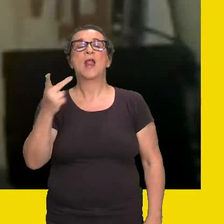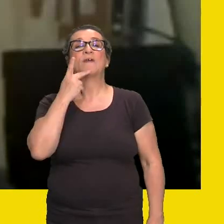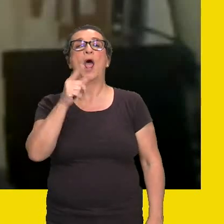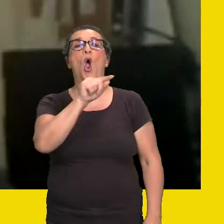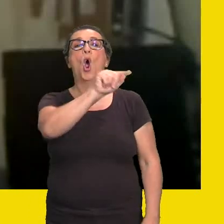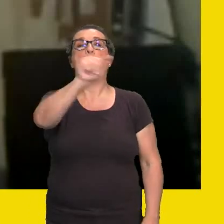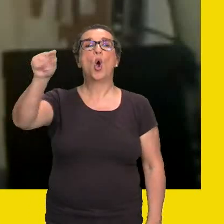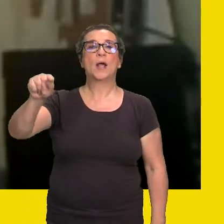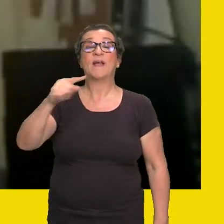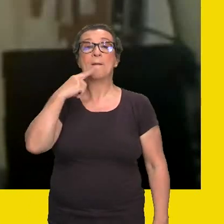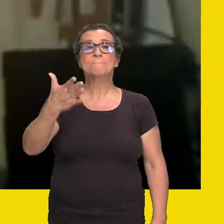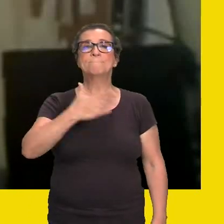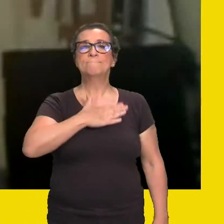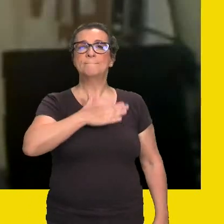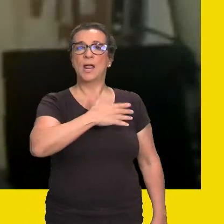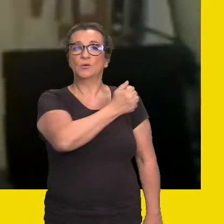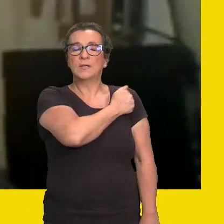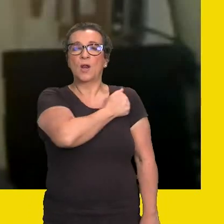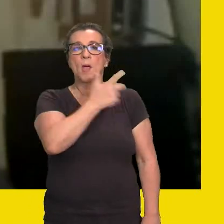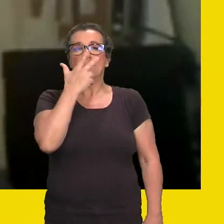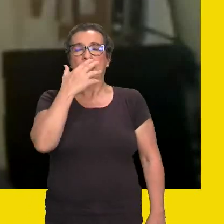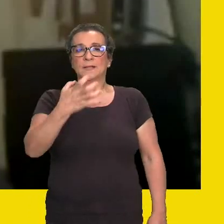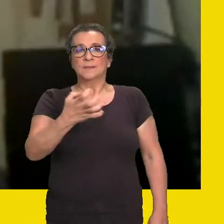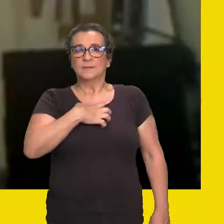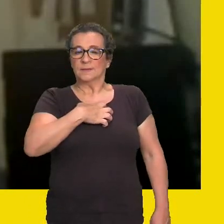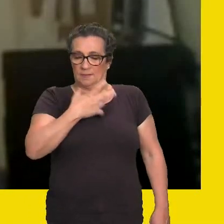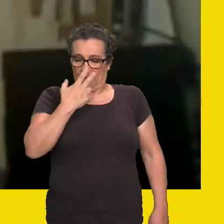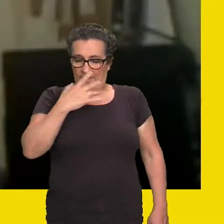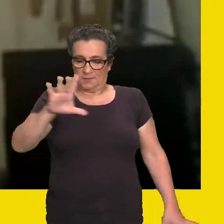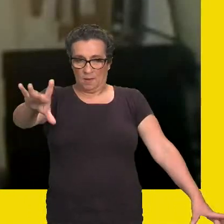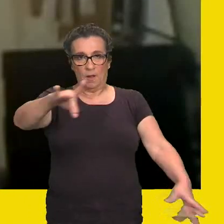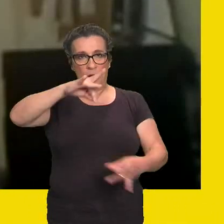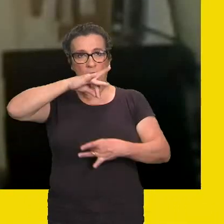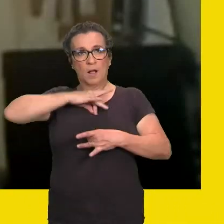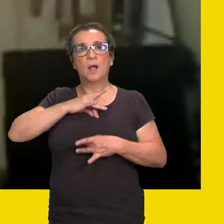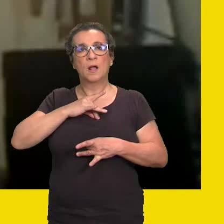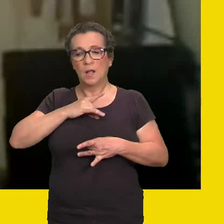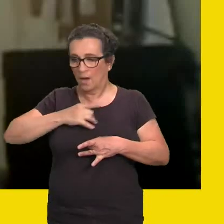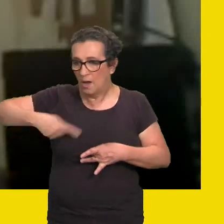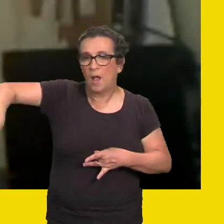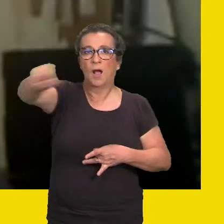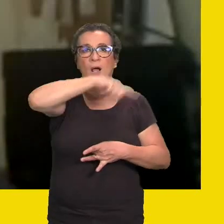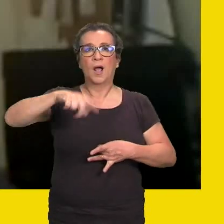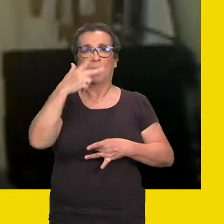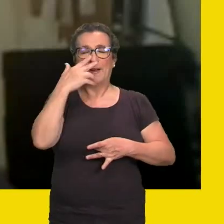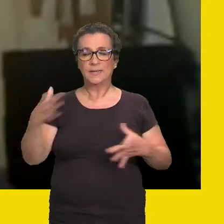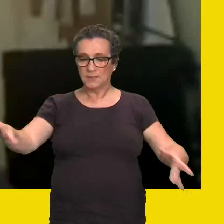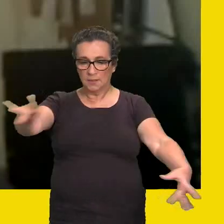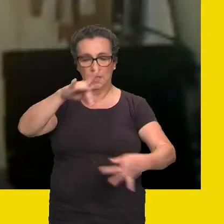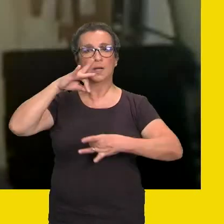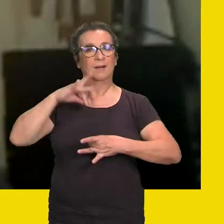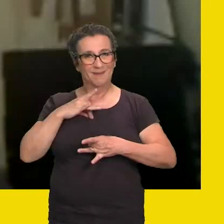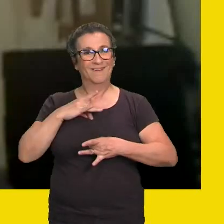alunos. Porque ele se sente pertencente. Aqueles alunos ali fazem parte dele. Então ele conversa,